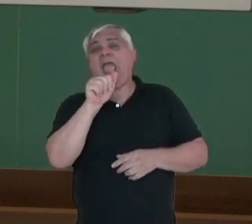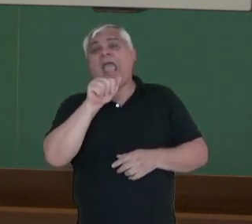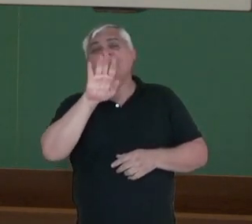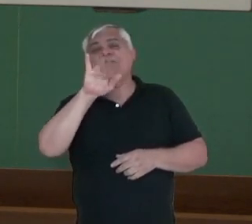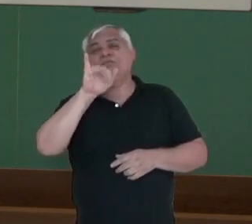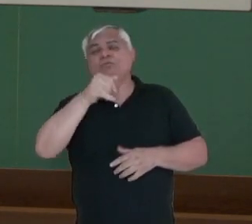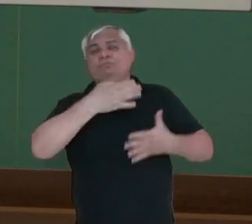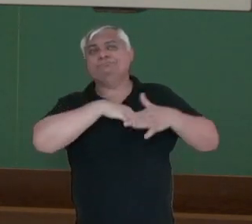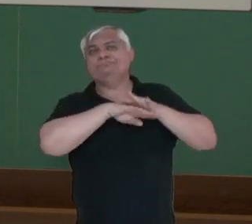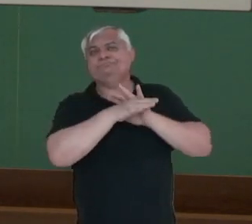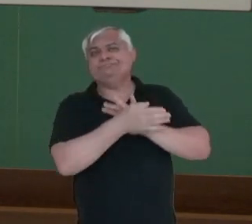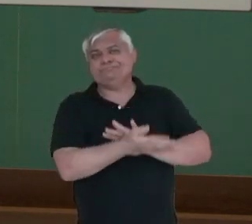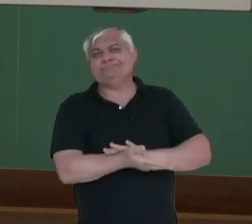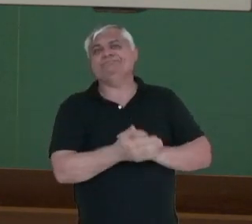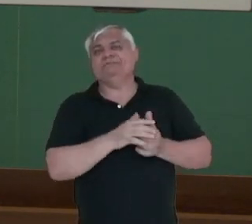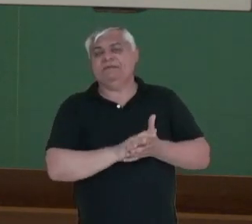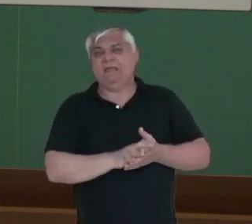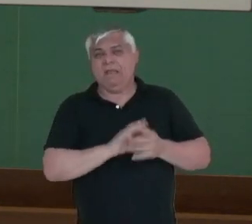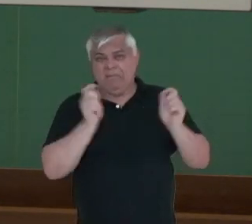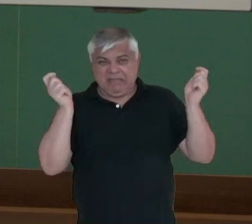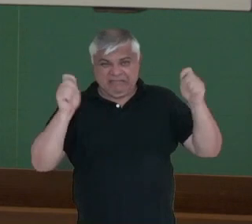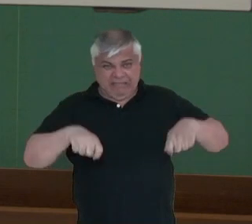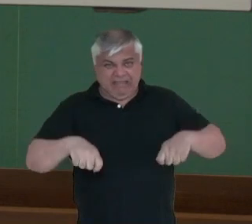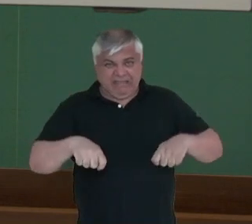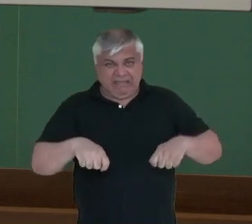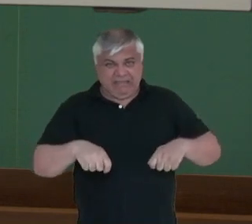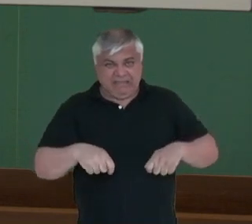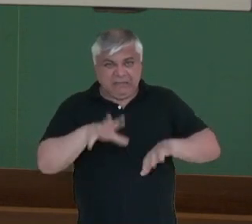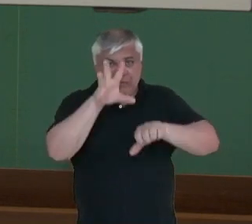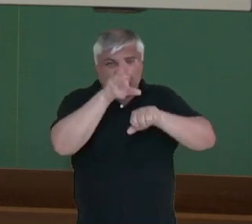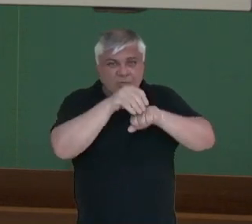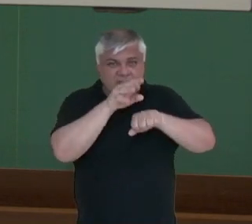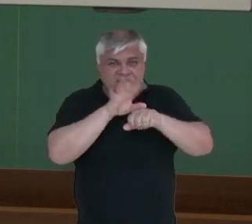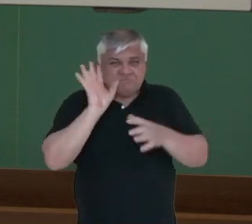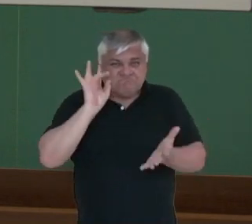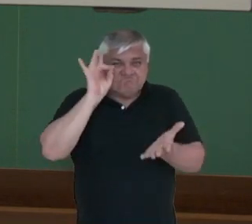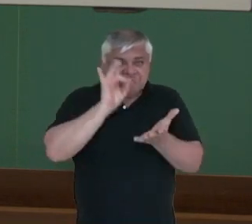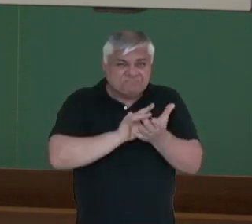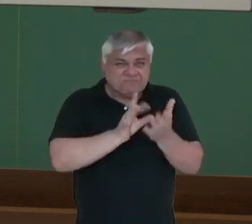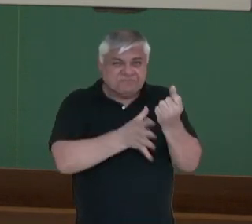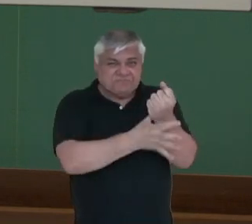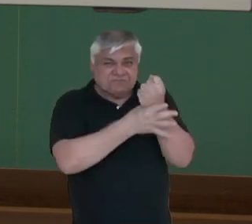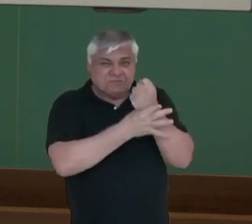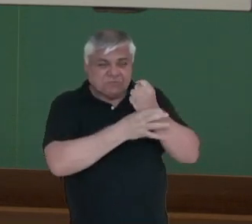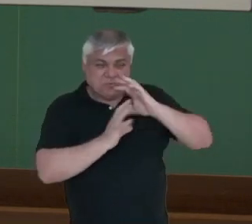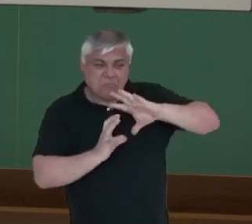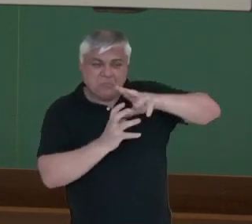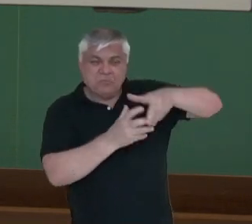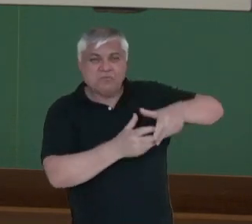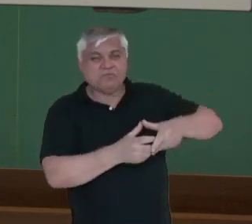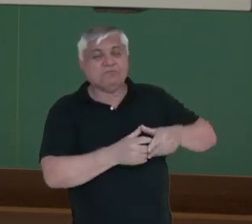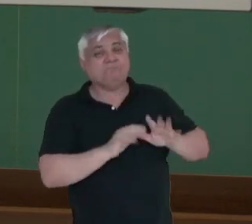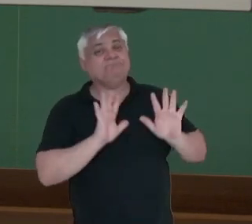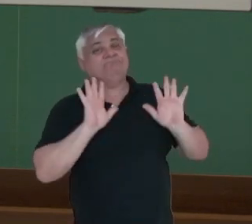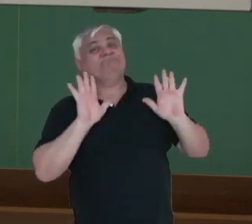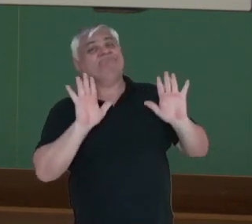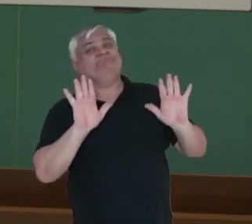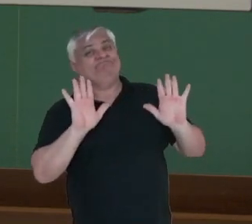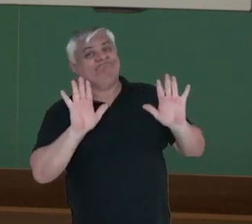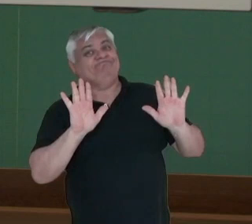tranquilidade, mas será que, de fato, podemos ter conhecimentos seguros sobre o mundo? Daí, o lado